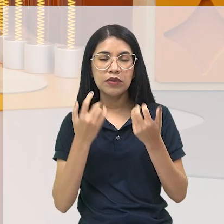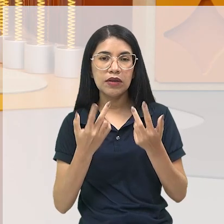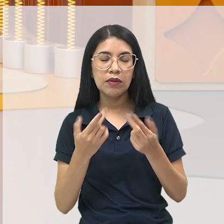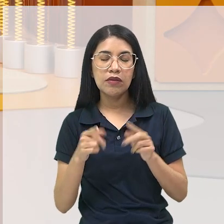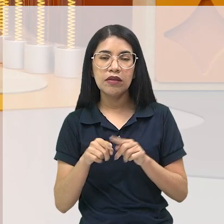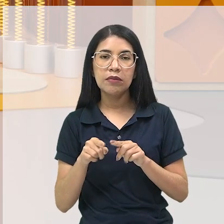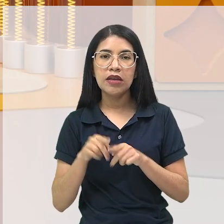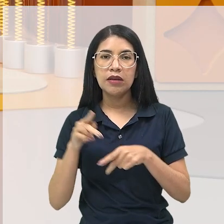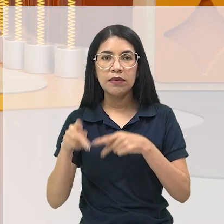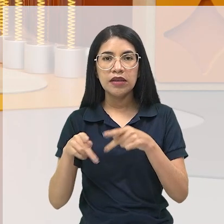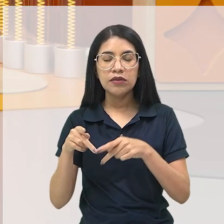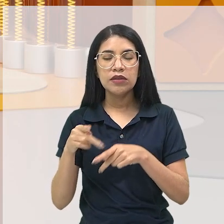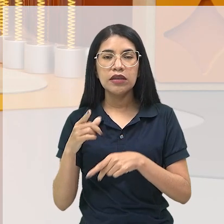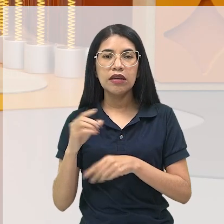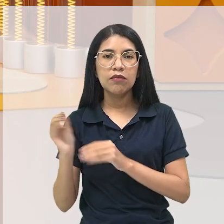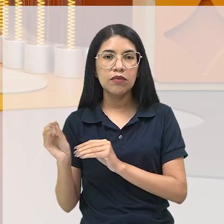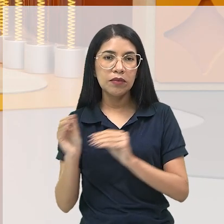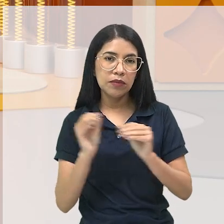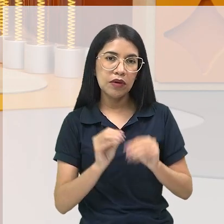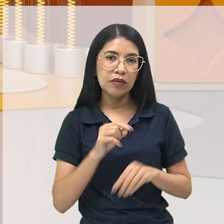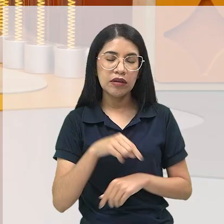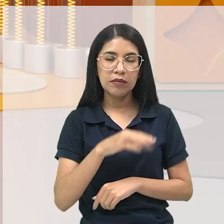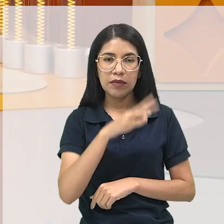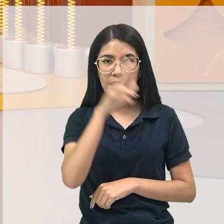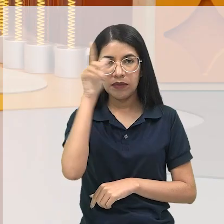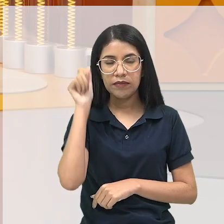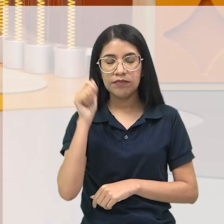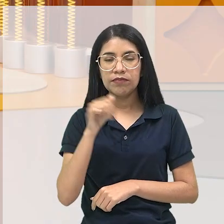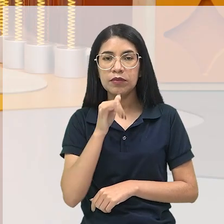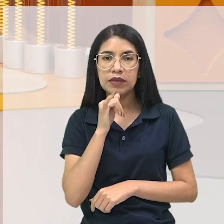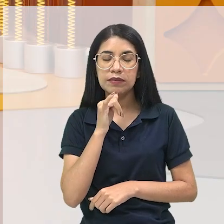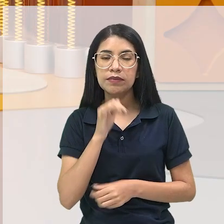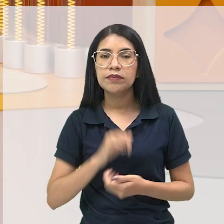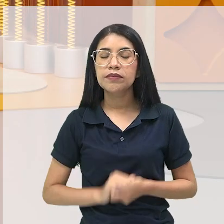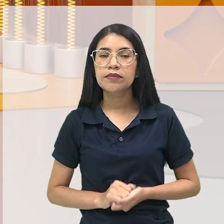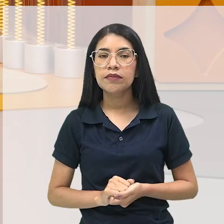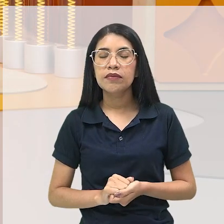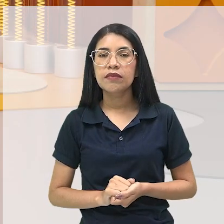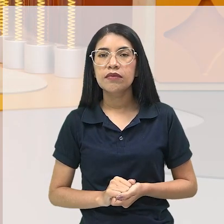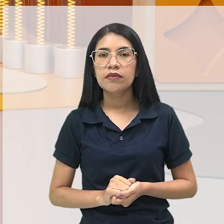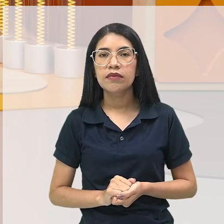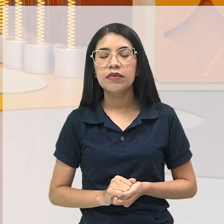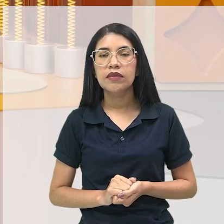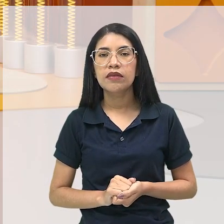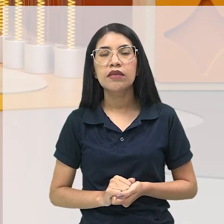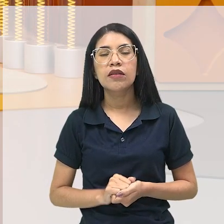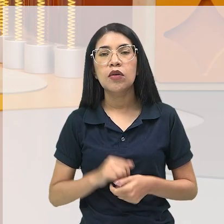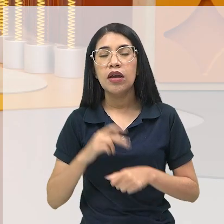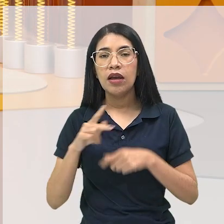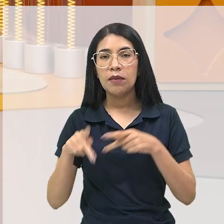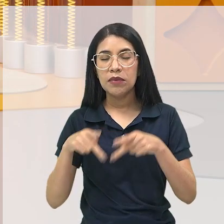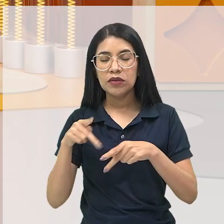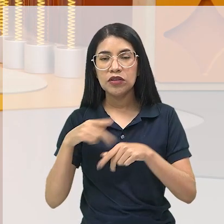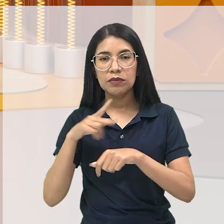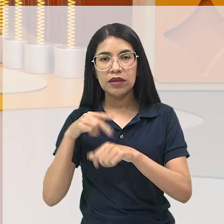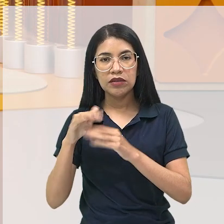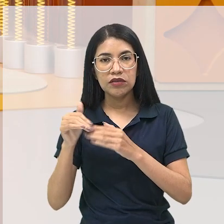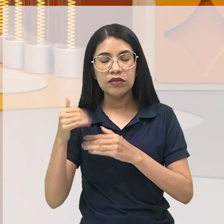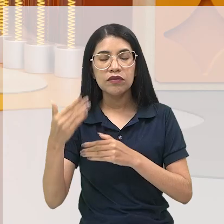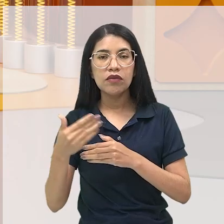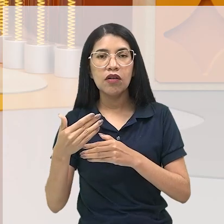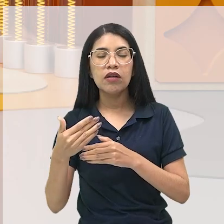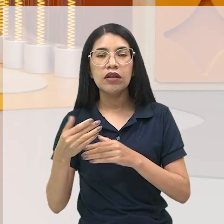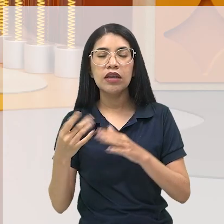que trazem de pessoas de fora? Né? É sempre bom a gente observar. Quando pessoas estrangeiras, pessoas de outros